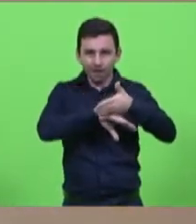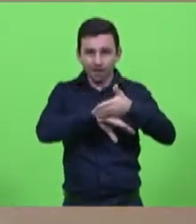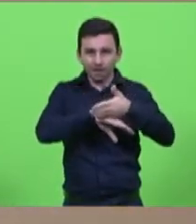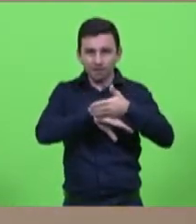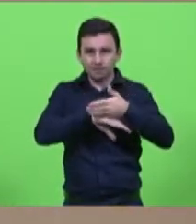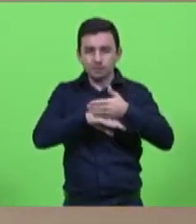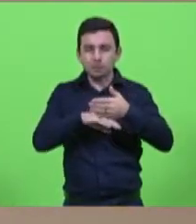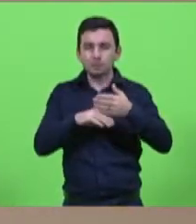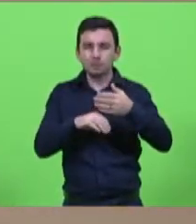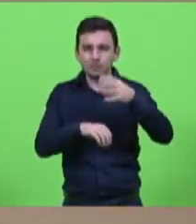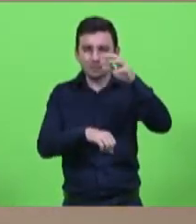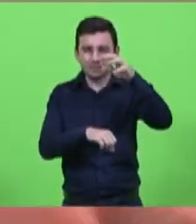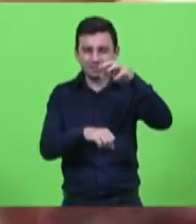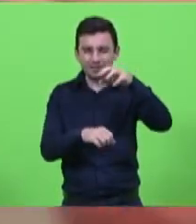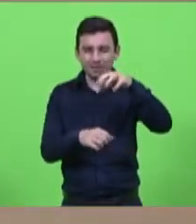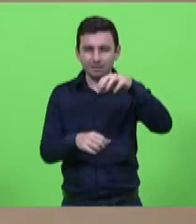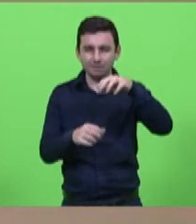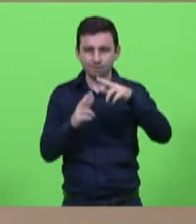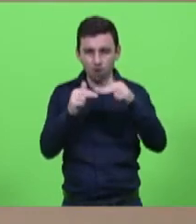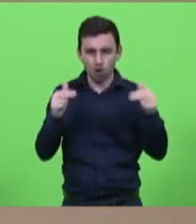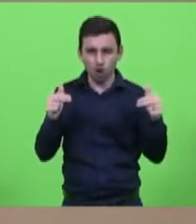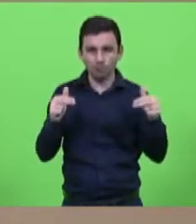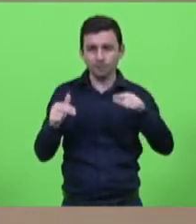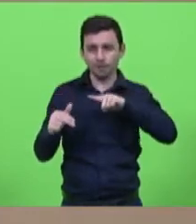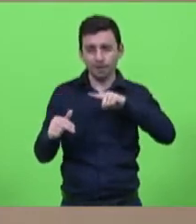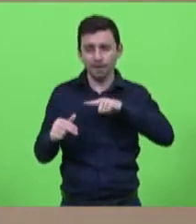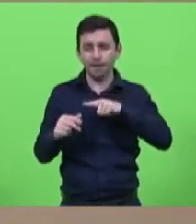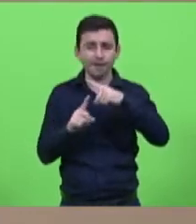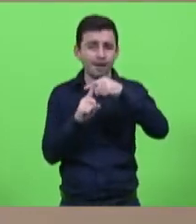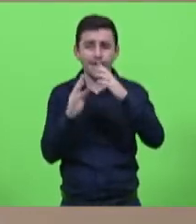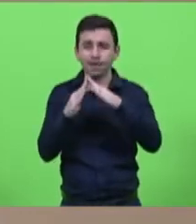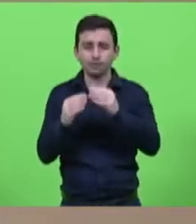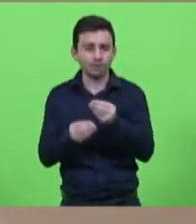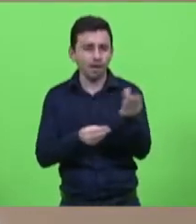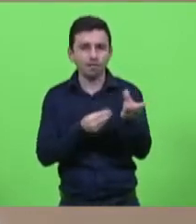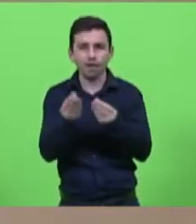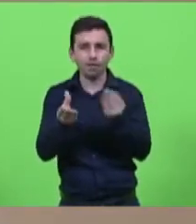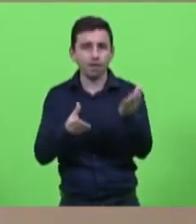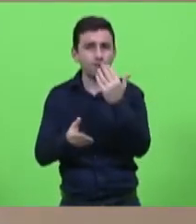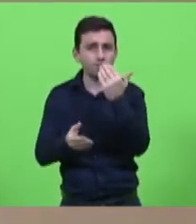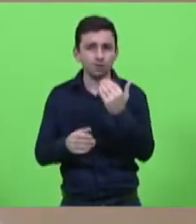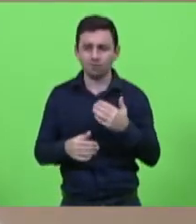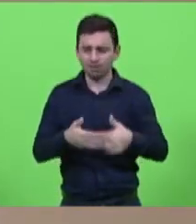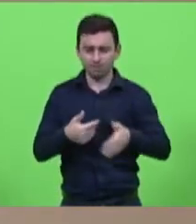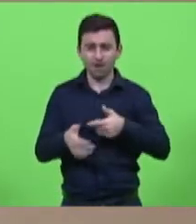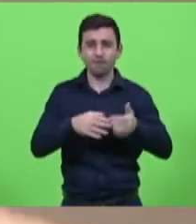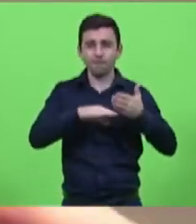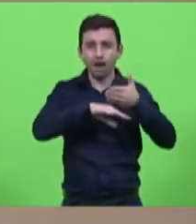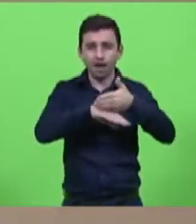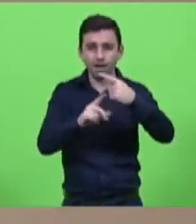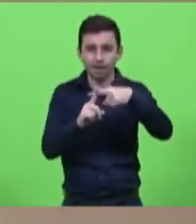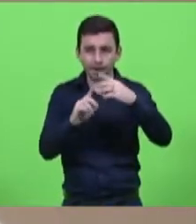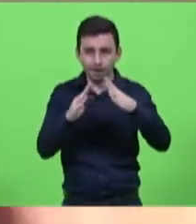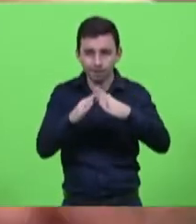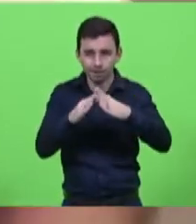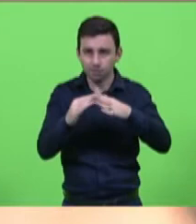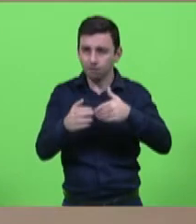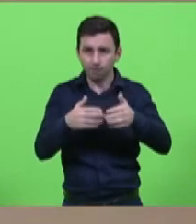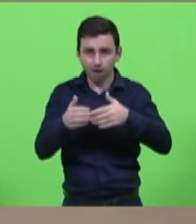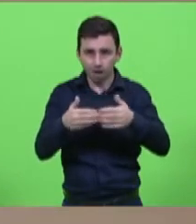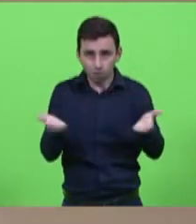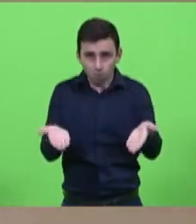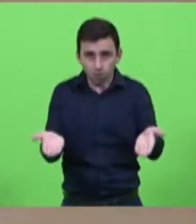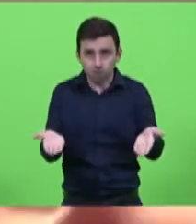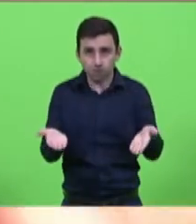alguma igreja fazendo uma distribuição de comida. Se nós formos hoje mesmo em alguma igreja, qualquer igreja, é muito provável que nós encontremos